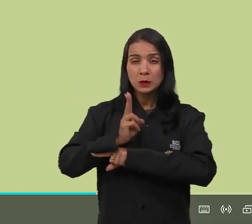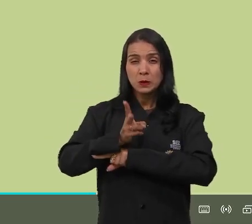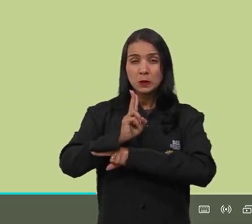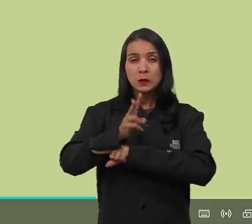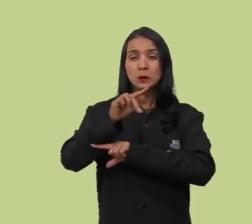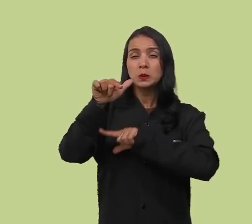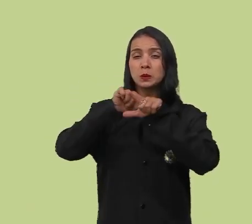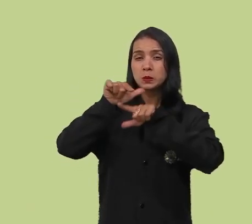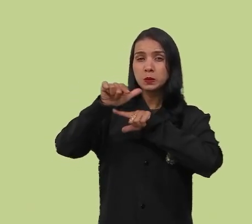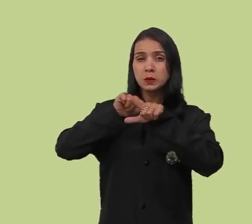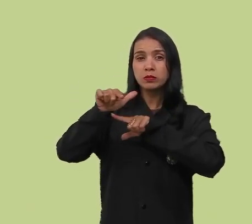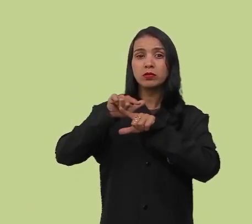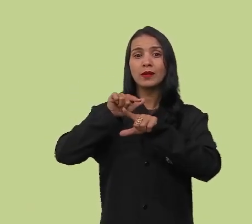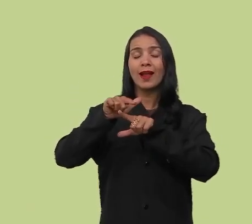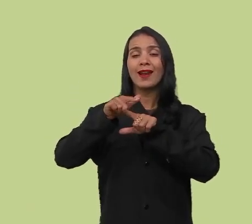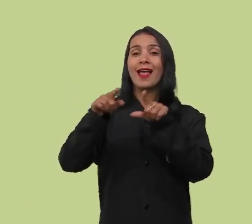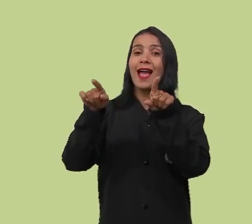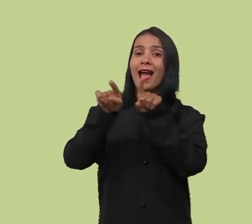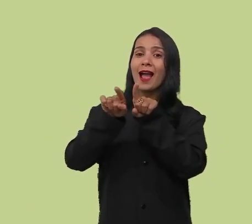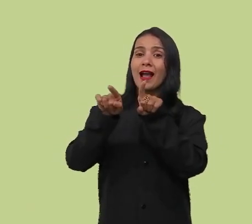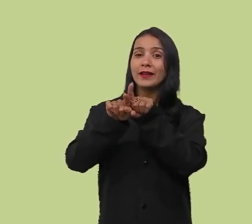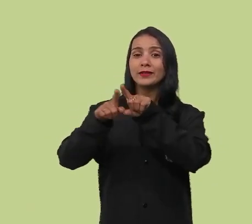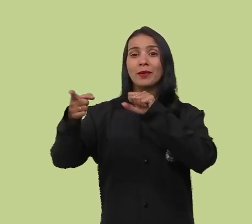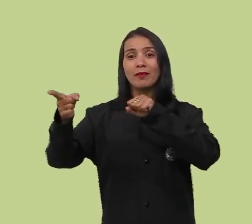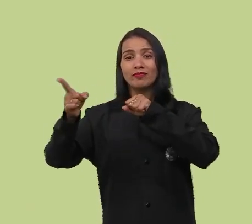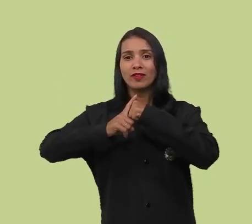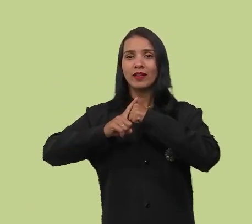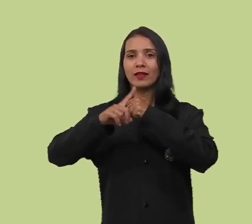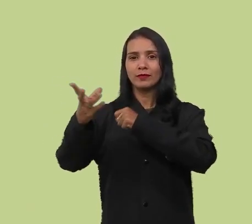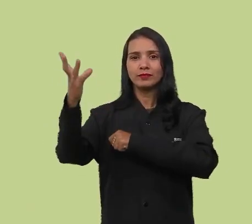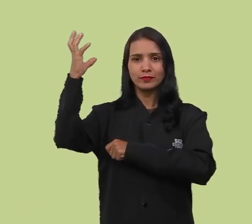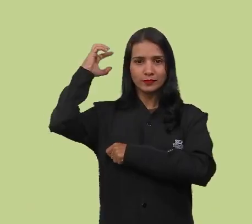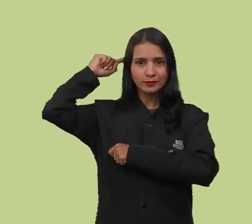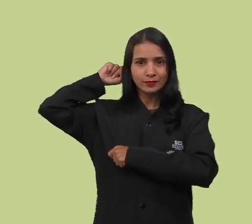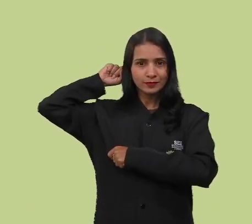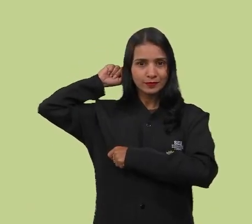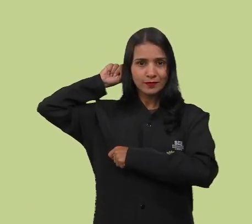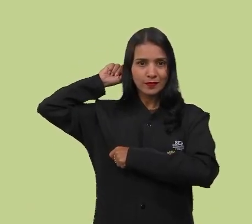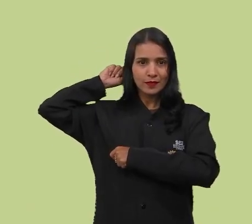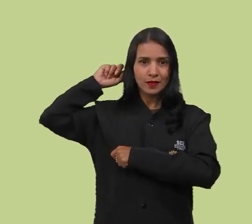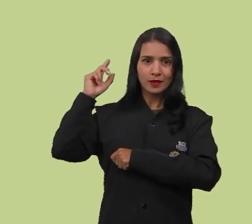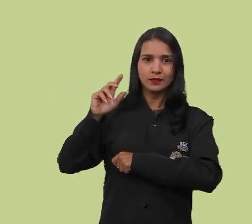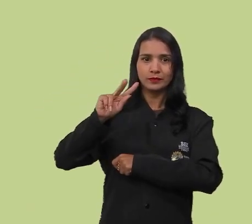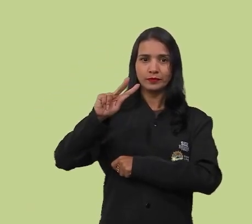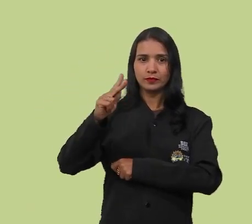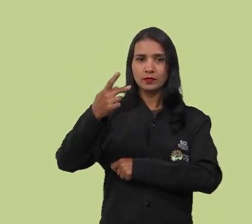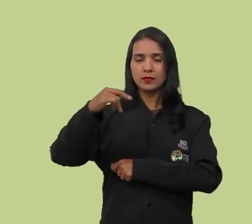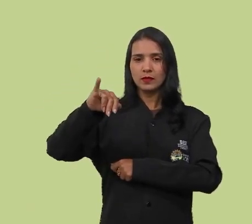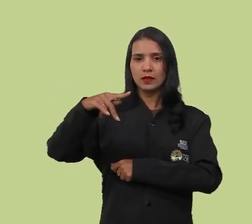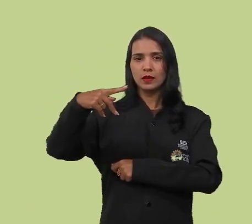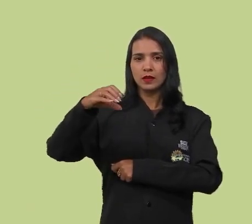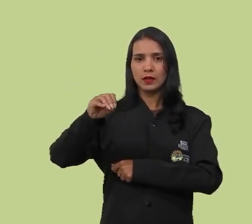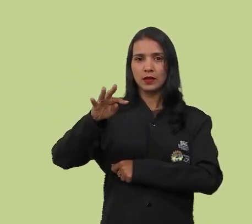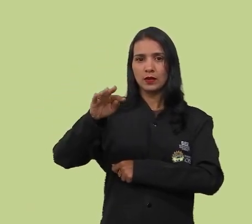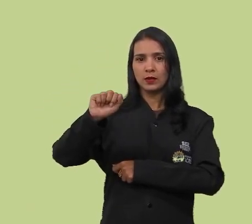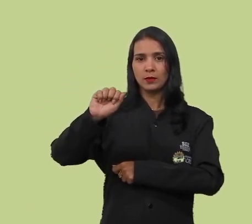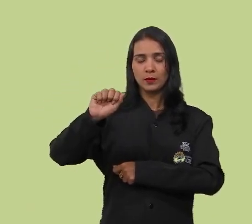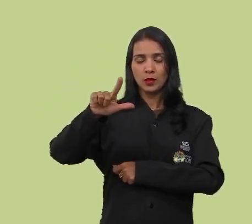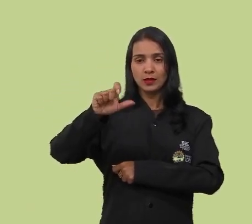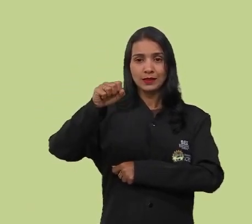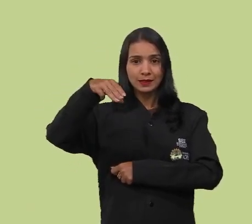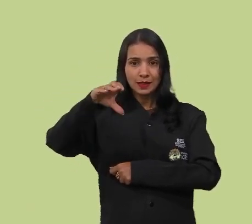nosso hipotálamo, né, e os nossos neurônios do tipo POMC, que vão controlar o